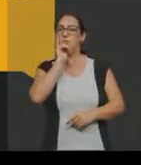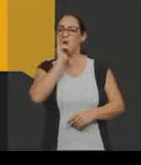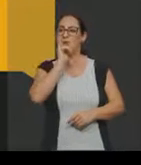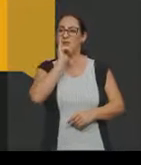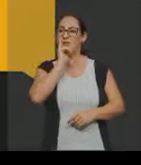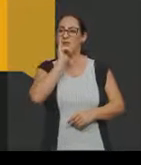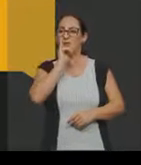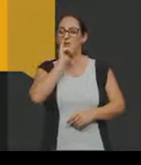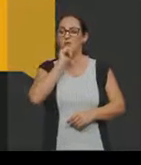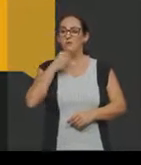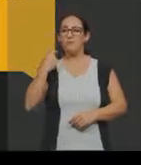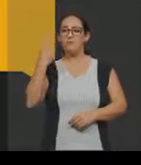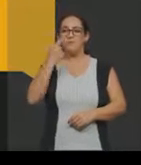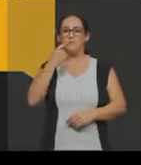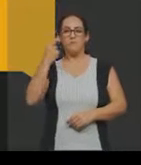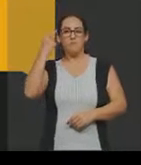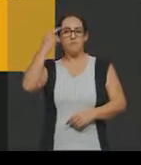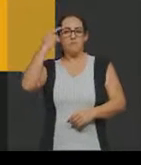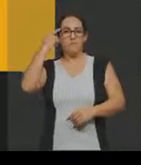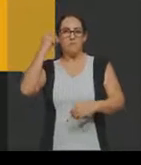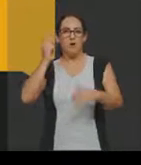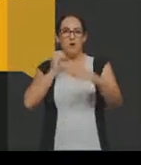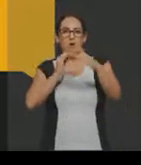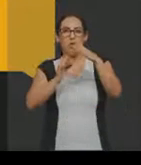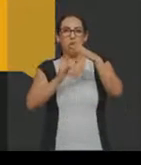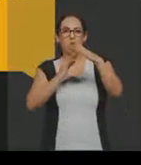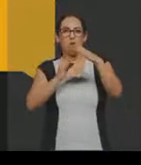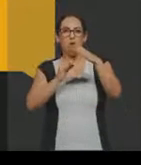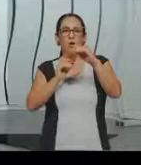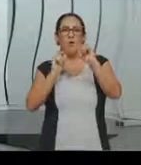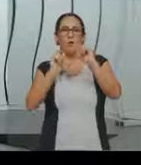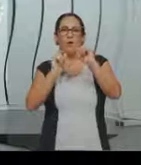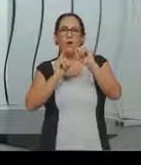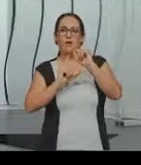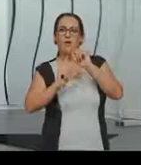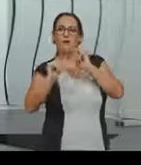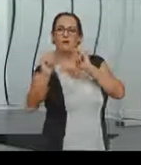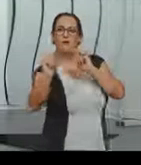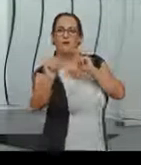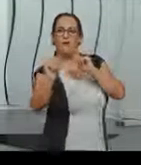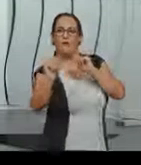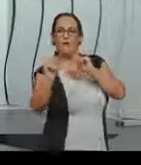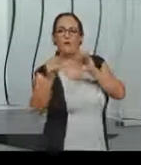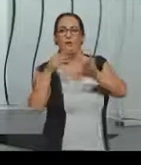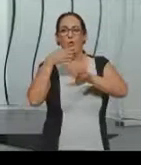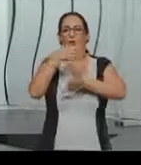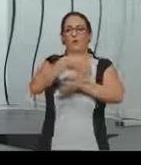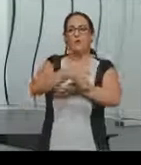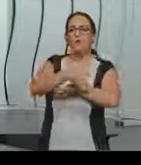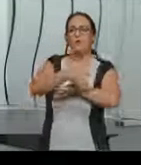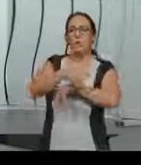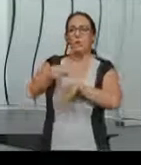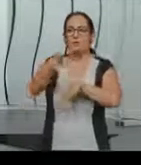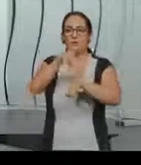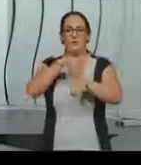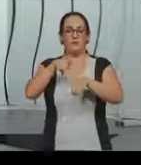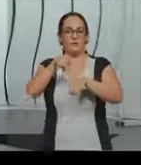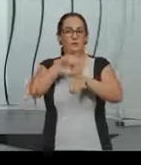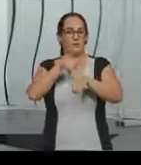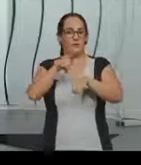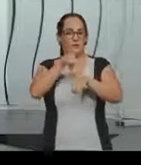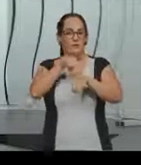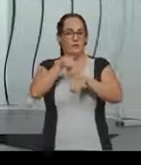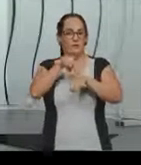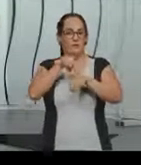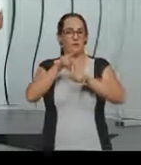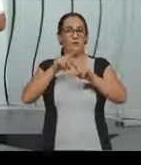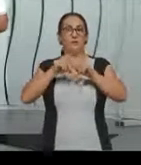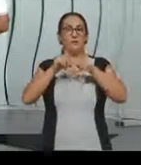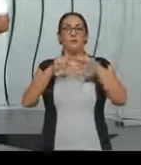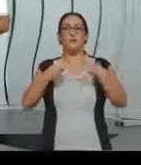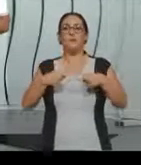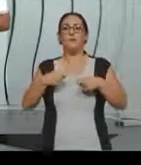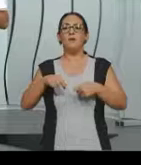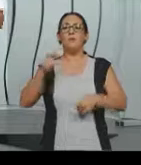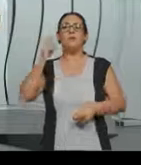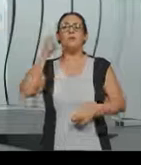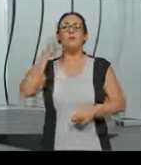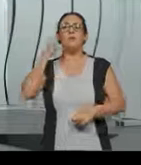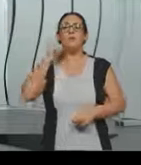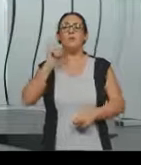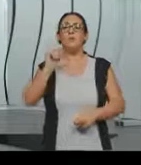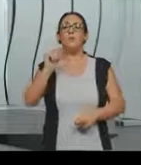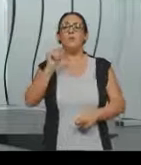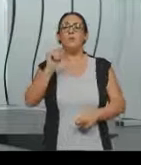num movimento de saída ou entrada de um país ou em um país, né? Só que a gente tem que pensar que o movimento